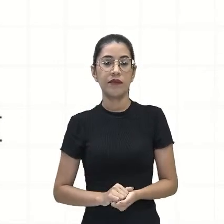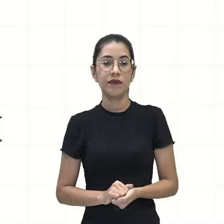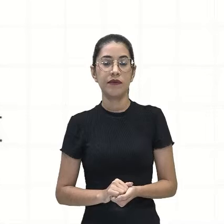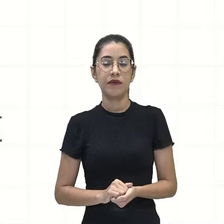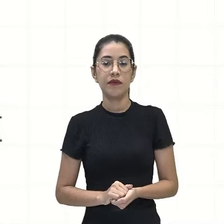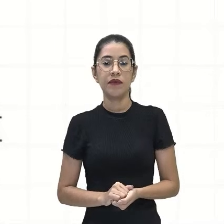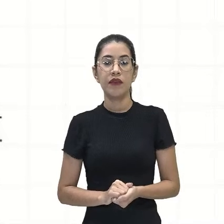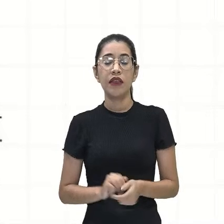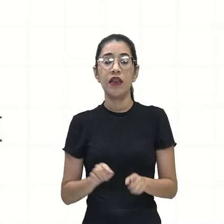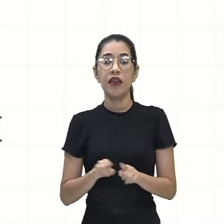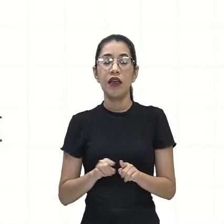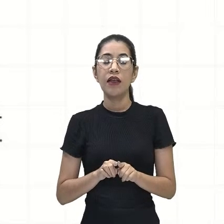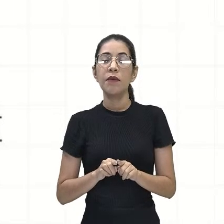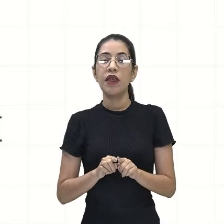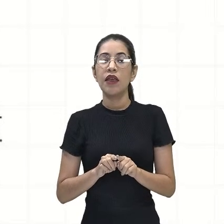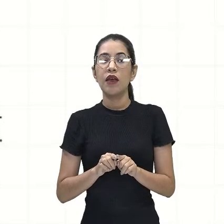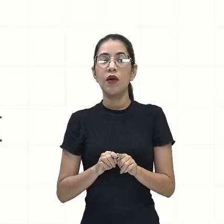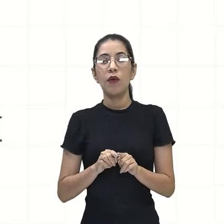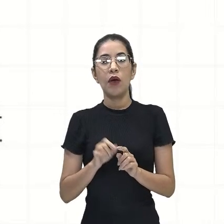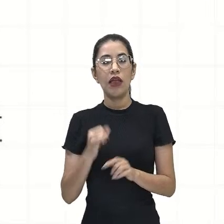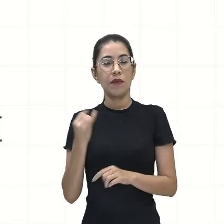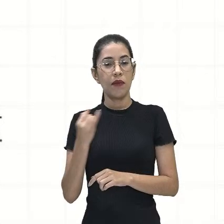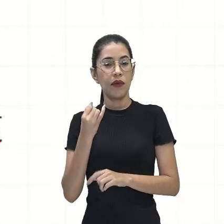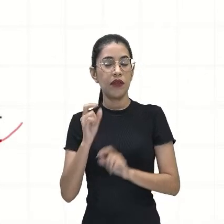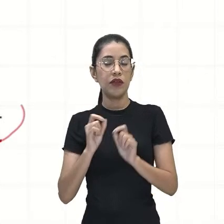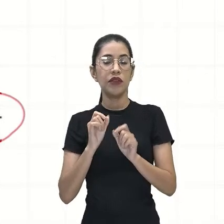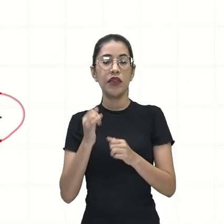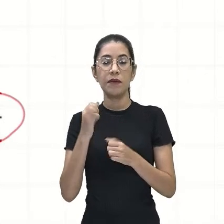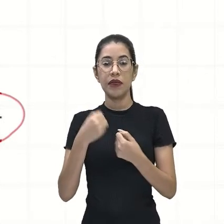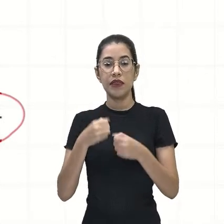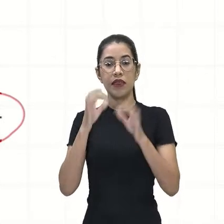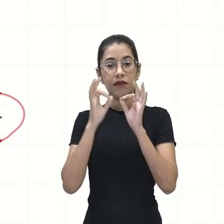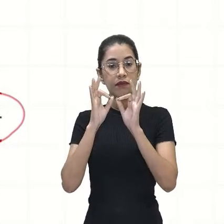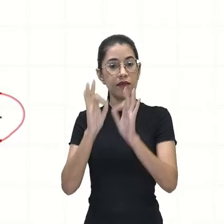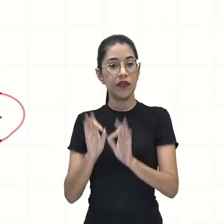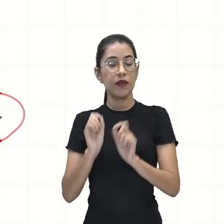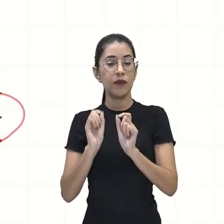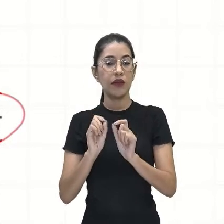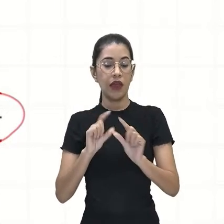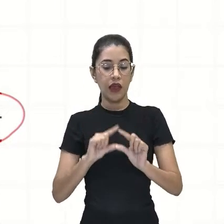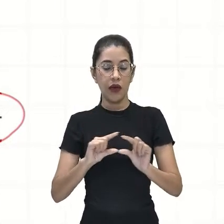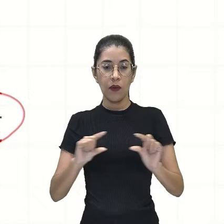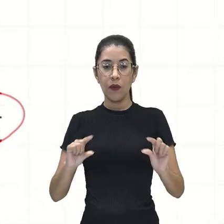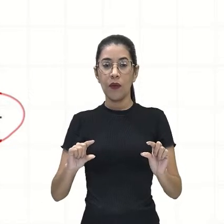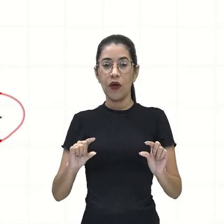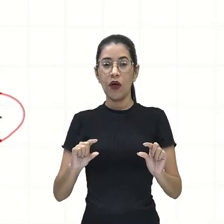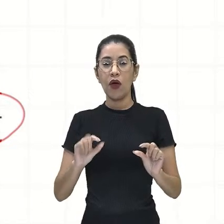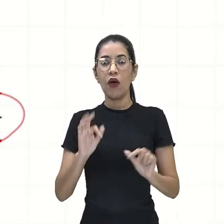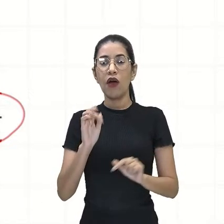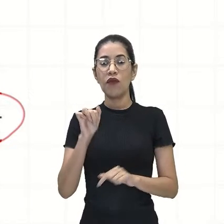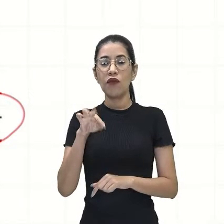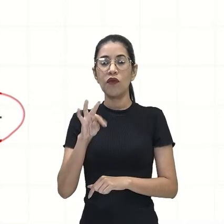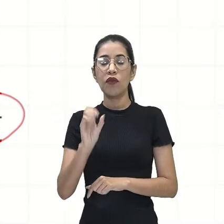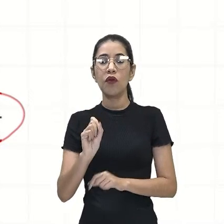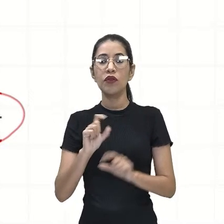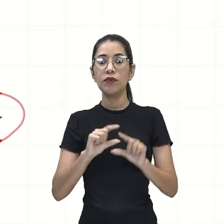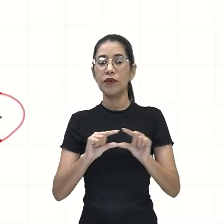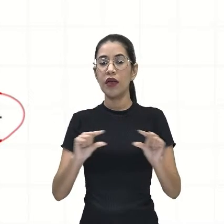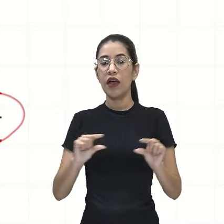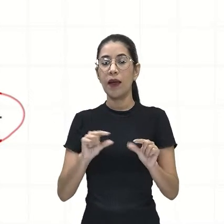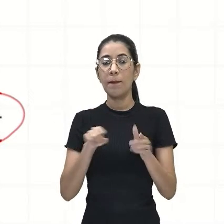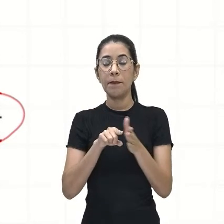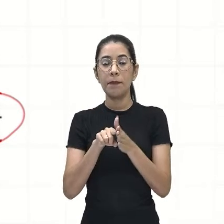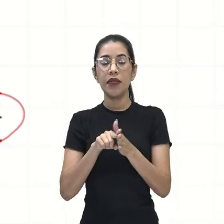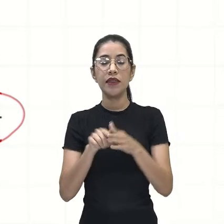lembra também que um dos pontos importantes a gente sempre tem que observar é a fonte, né? Então aqui está a nossa fonte de